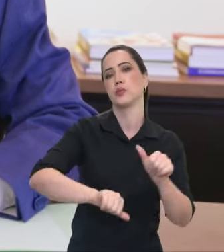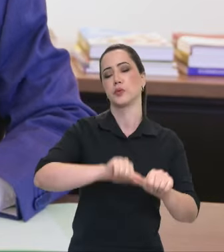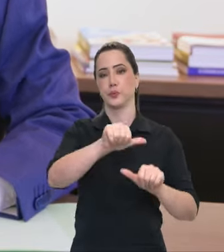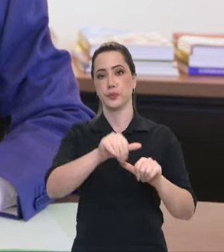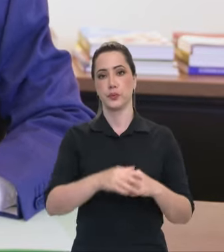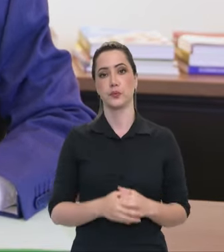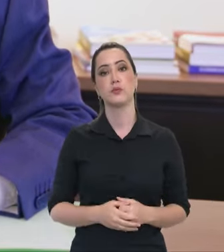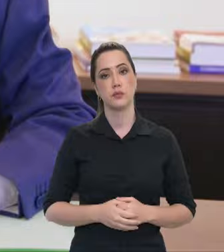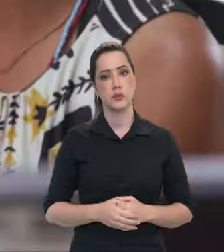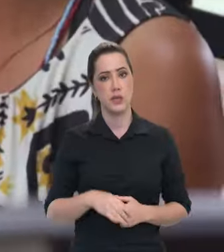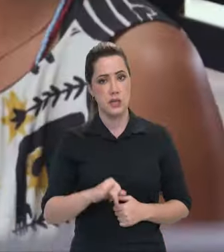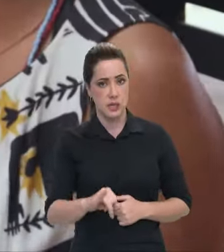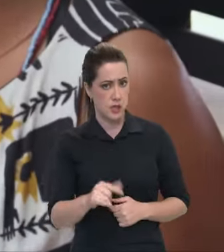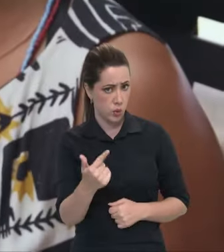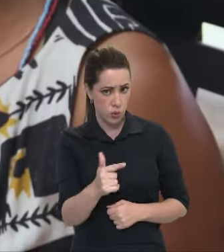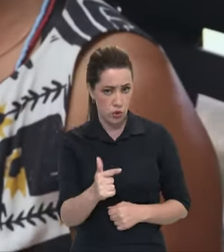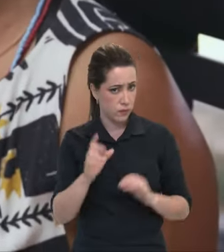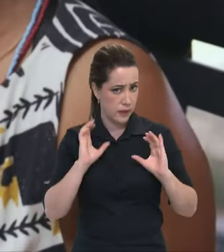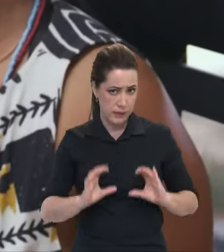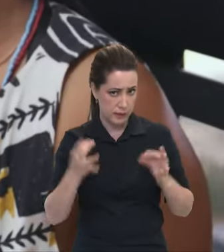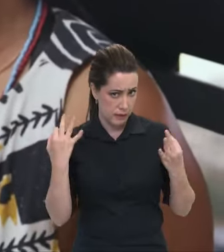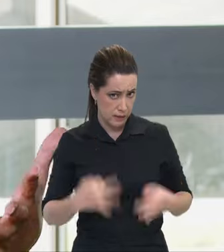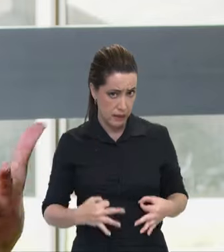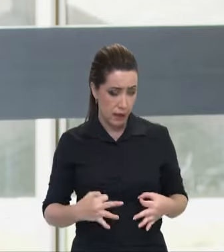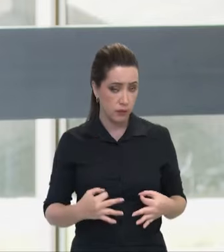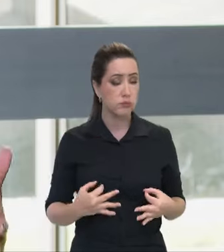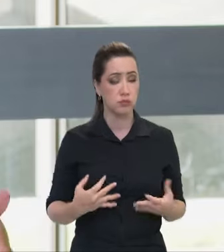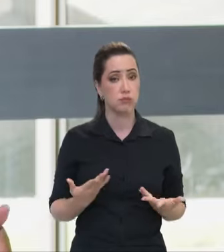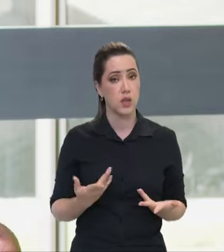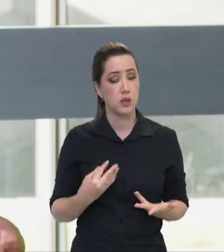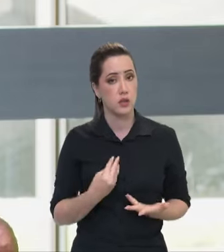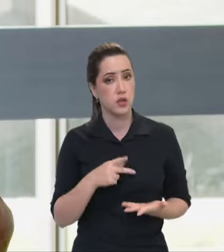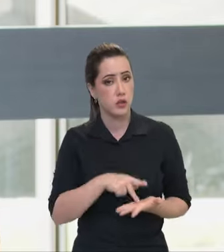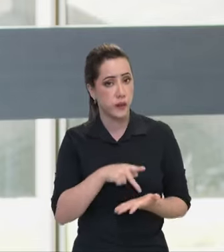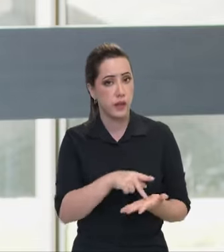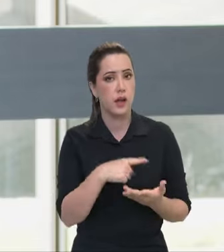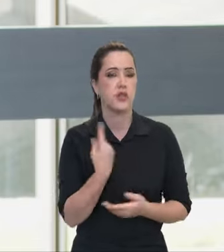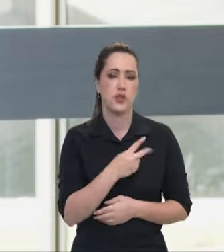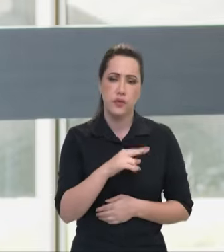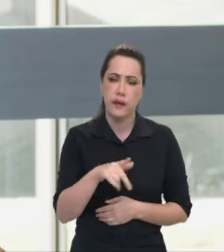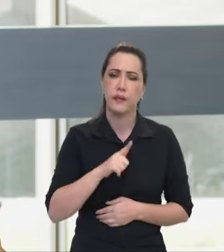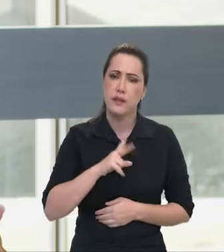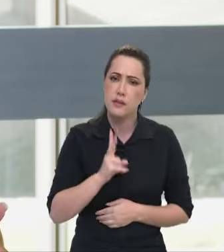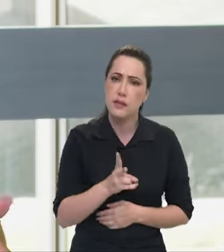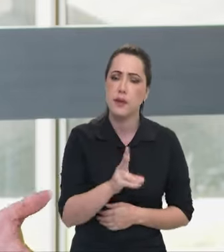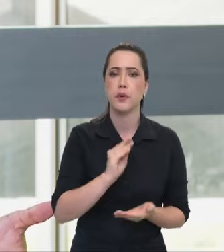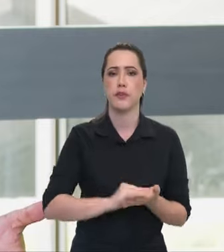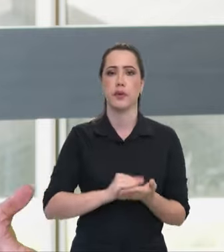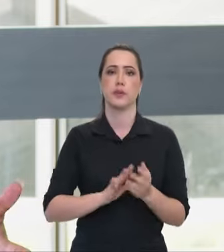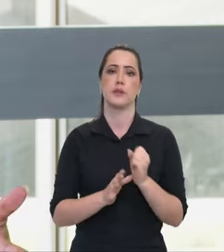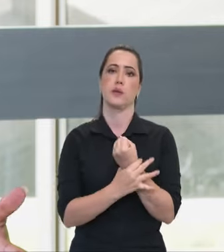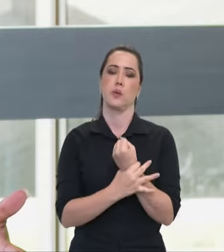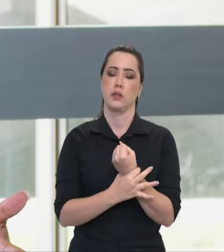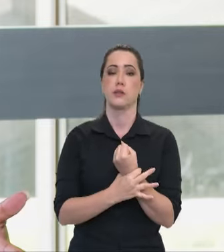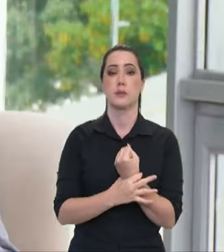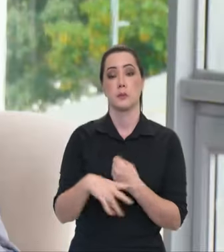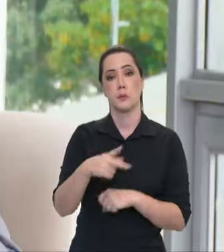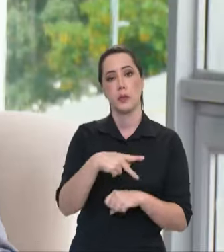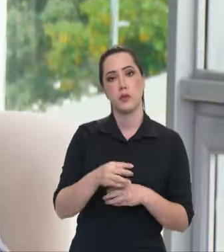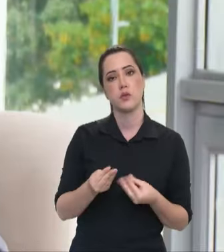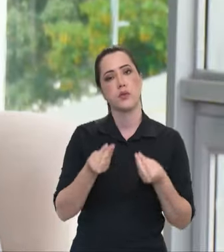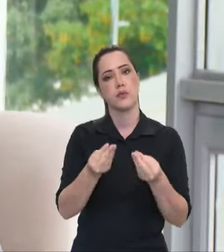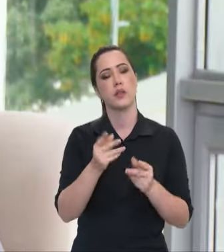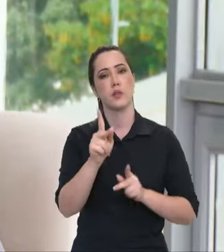da extrema pobreza. Se elas não tiverem acesso cidadania plena, de fato, a gente vai continuar com o problema de insegurança no país.